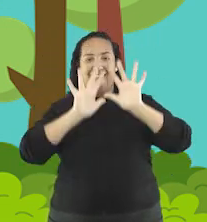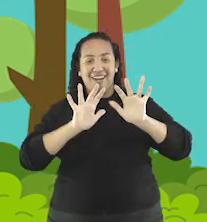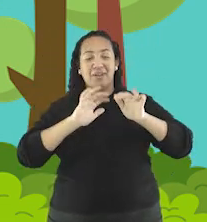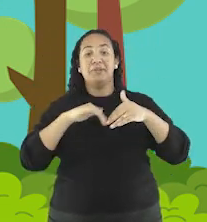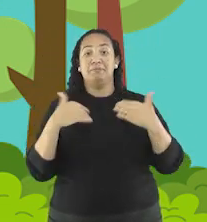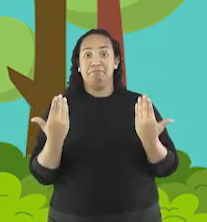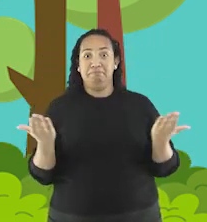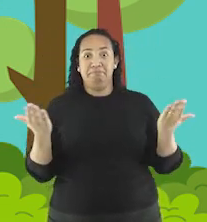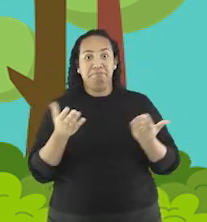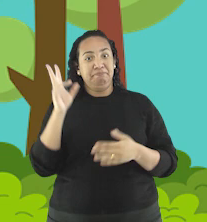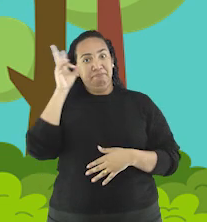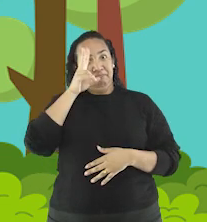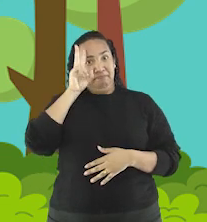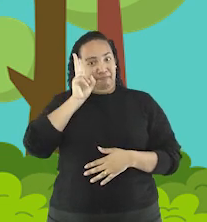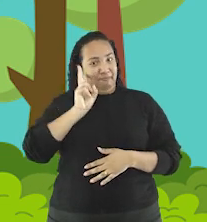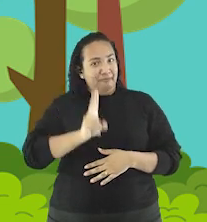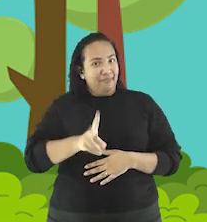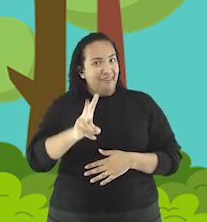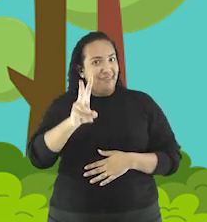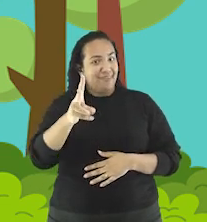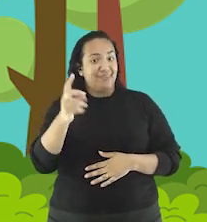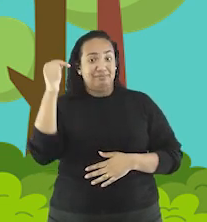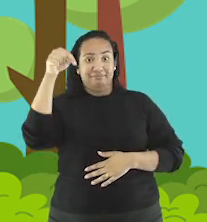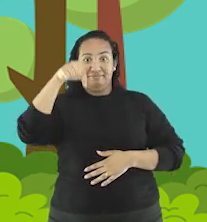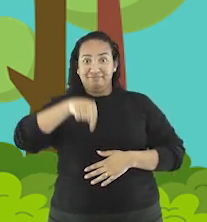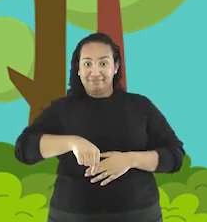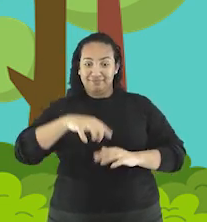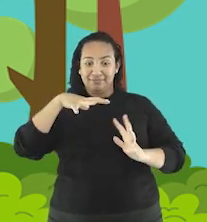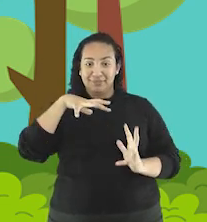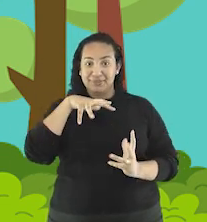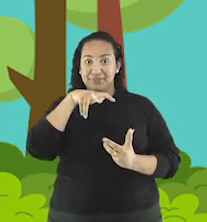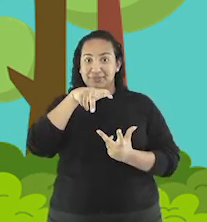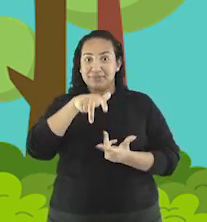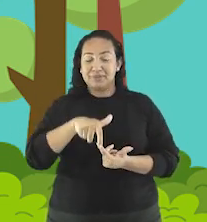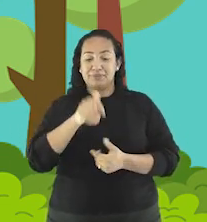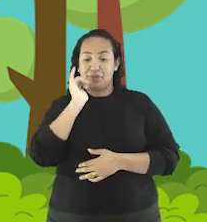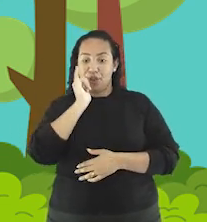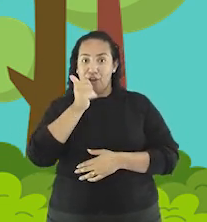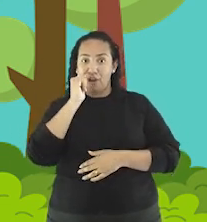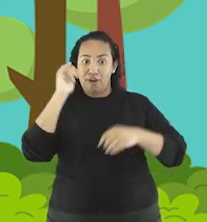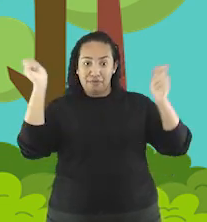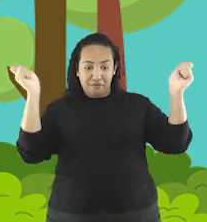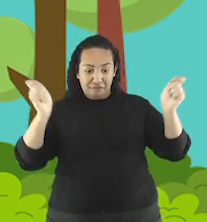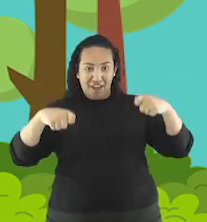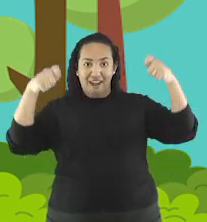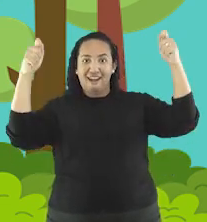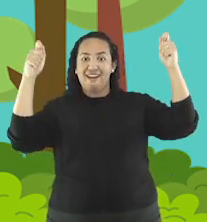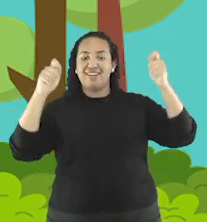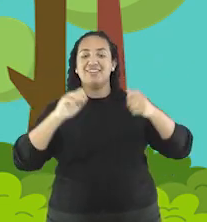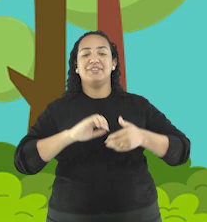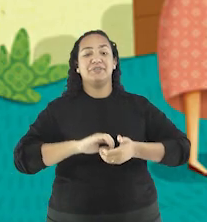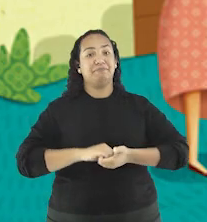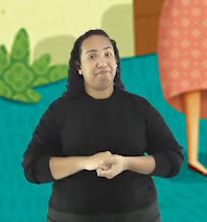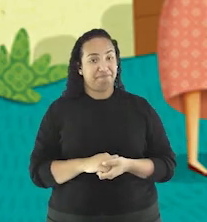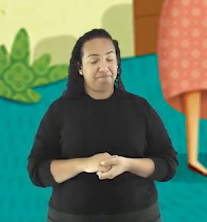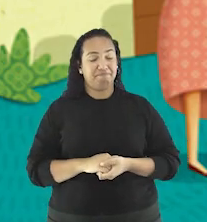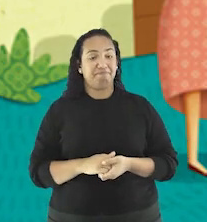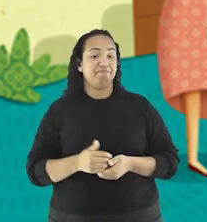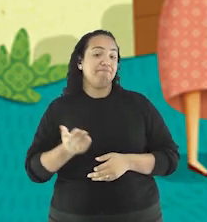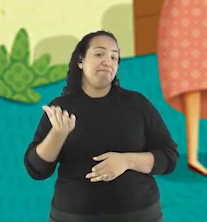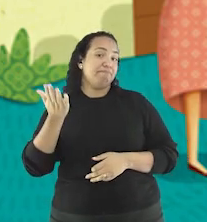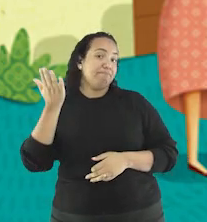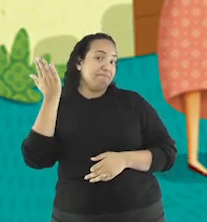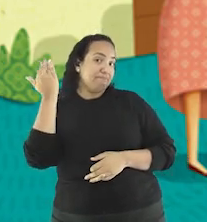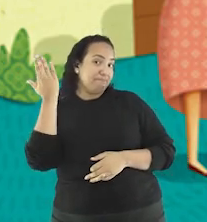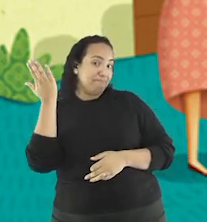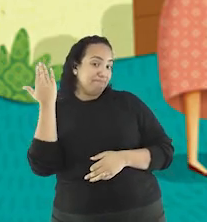Bem, então vamos continuar a nossa história daqui no mundo do conto de fadas. Vamos começar. Era